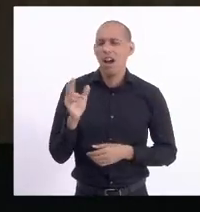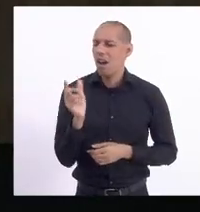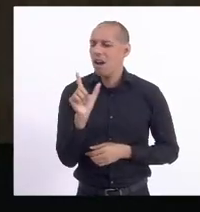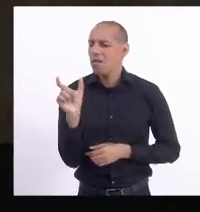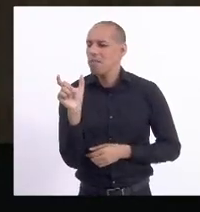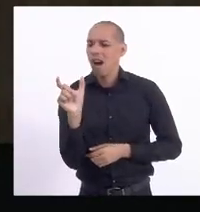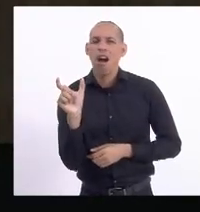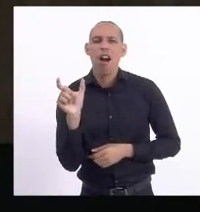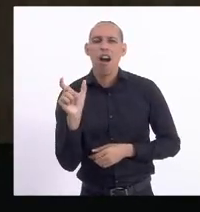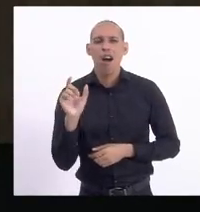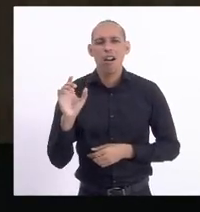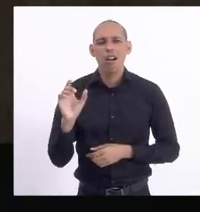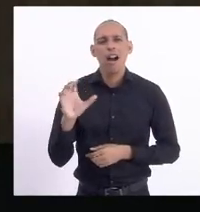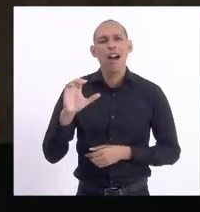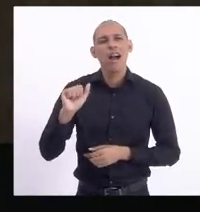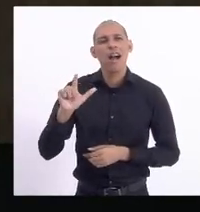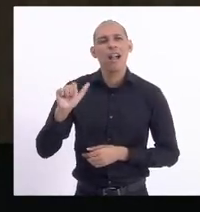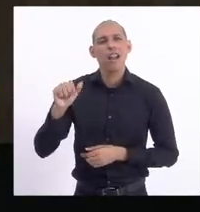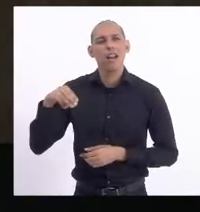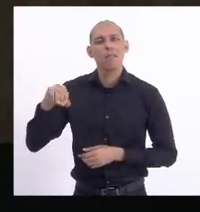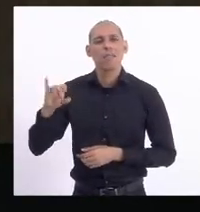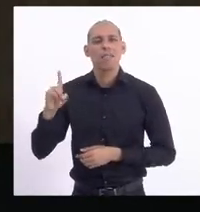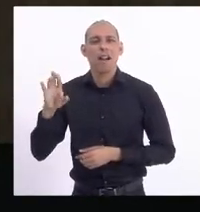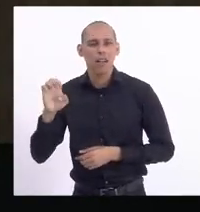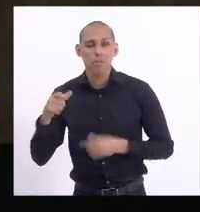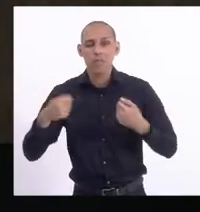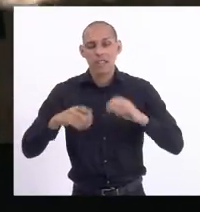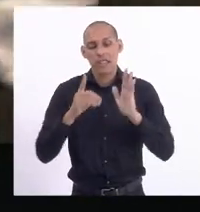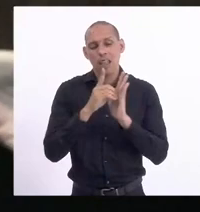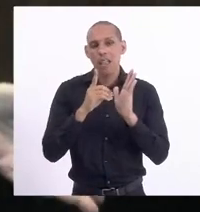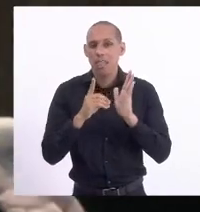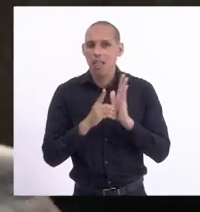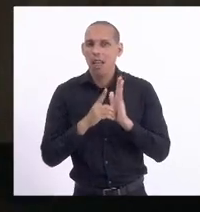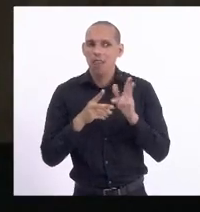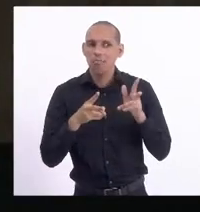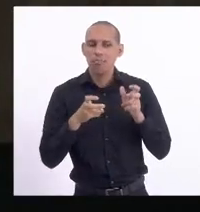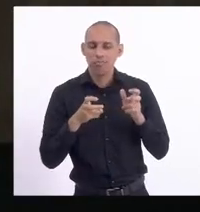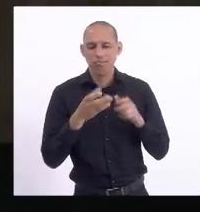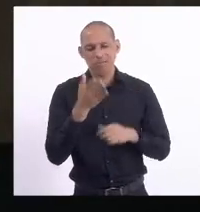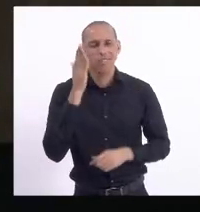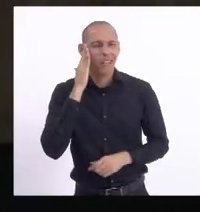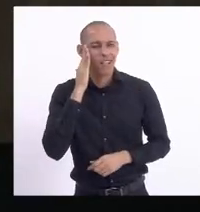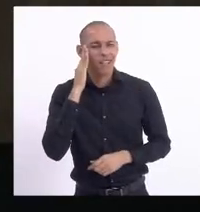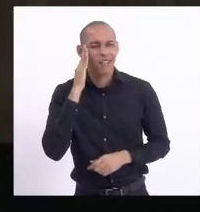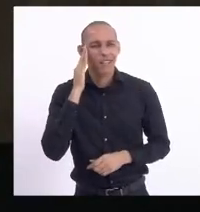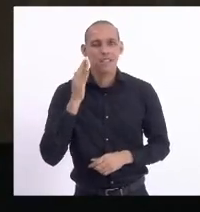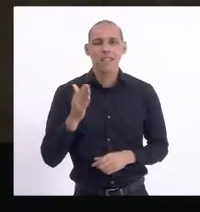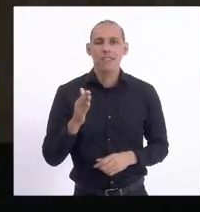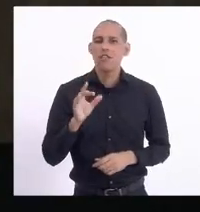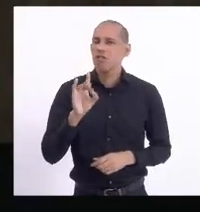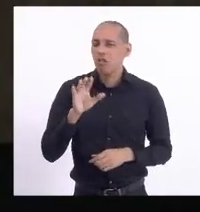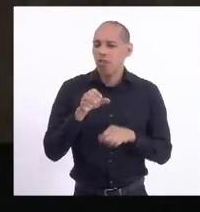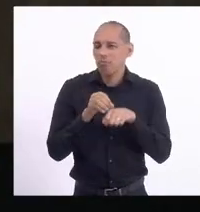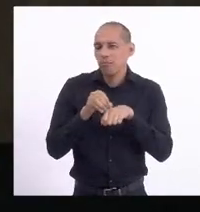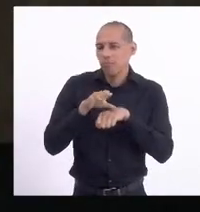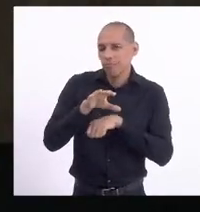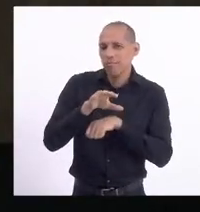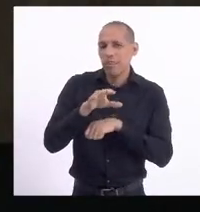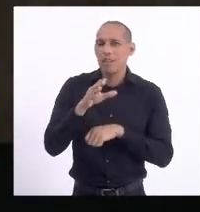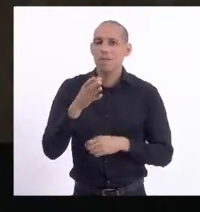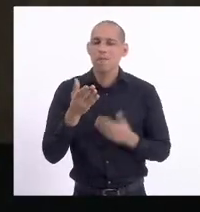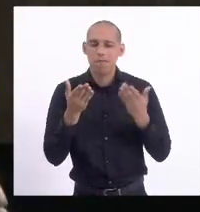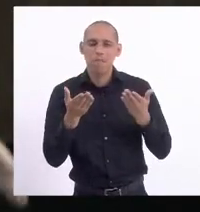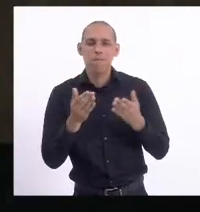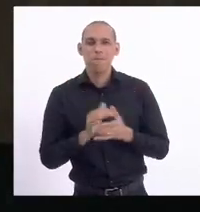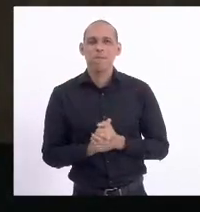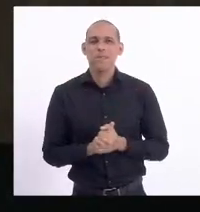pública. Calamidade tem que ter decreto, reconhecimento, tudo aquilo que o senhor sabe bem. Está entendendo? Só como sugestão, a Vossa Excelência, já que